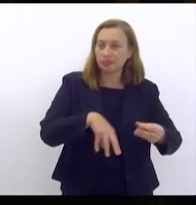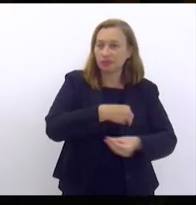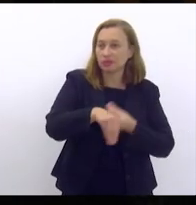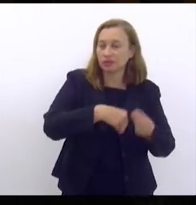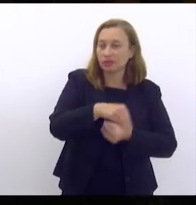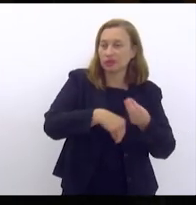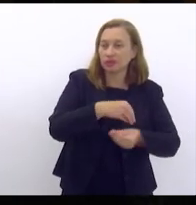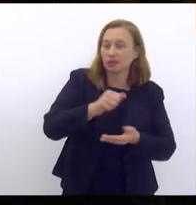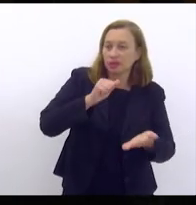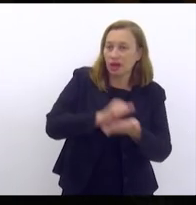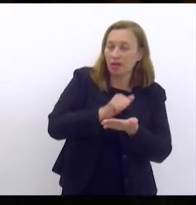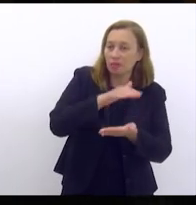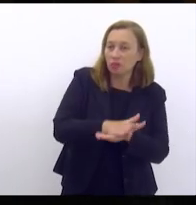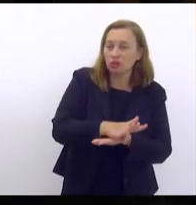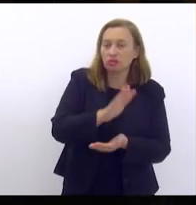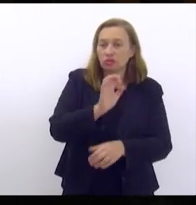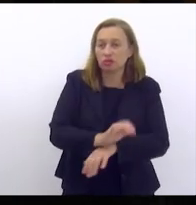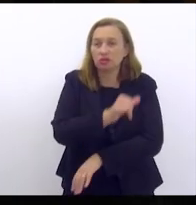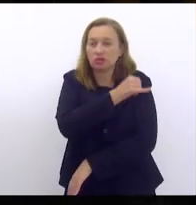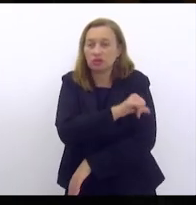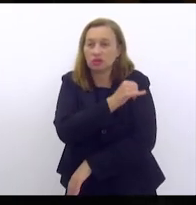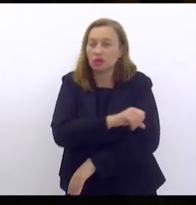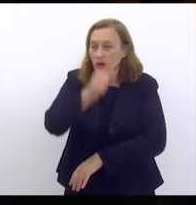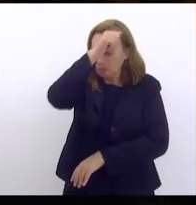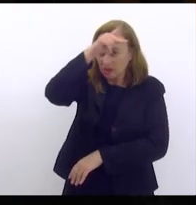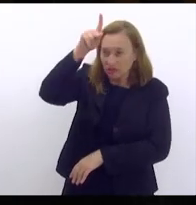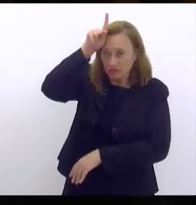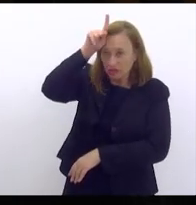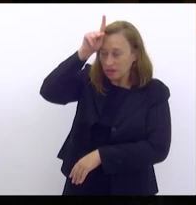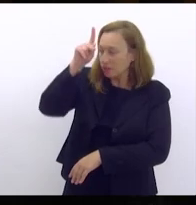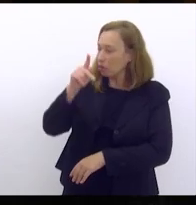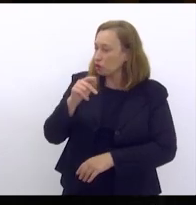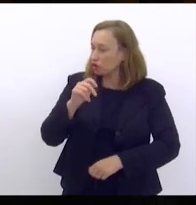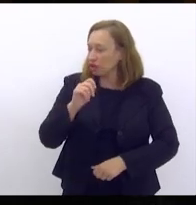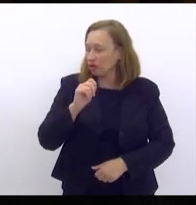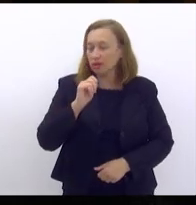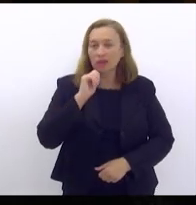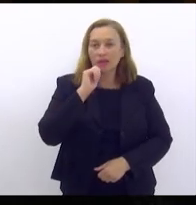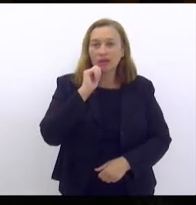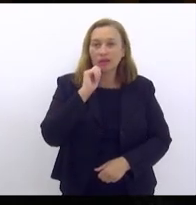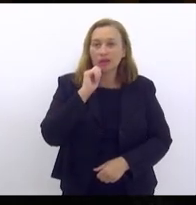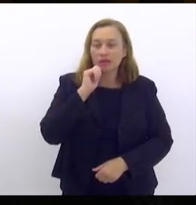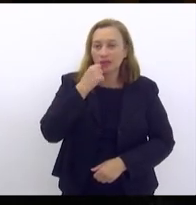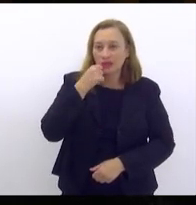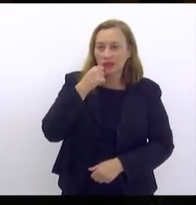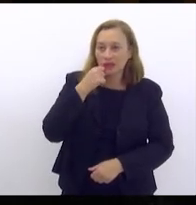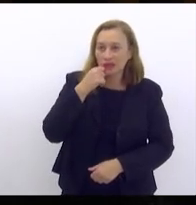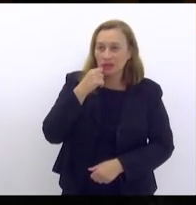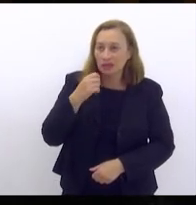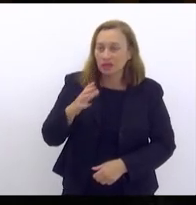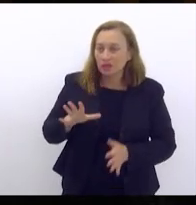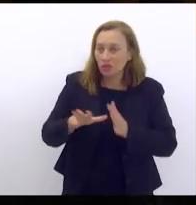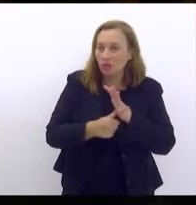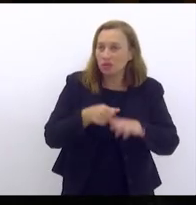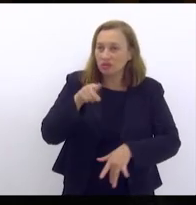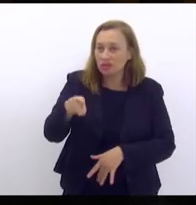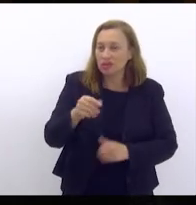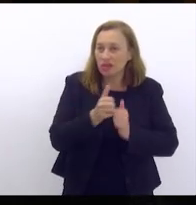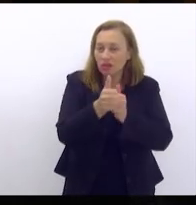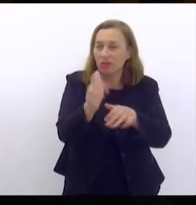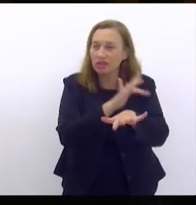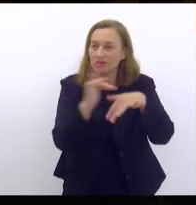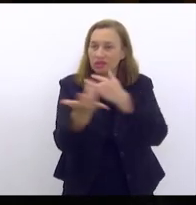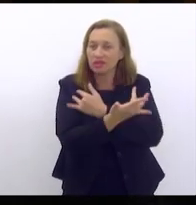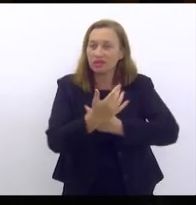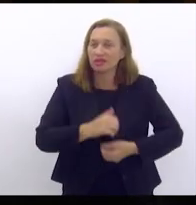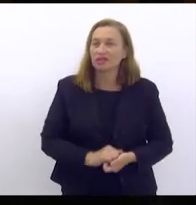O prefeito Eduardo Paes está botando a mão no seu bolso. Aguarde e acompanhe as nossas redes sociais. Muito obrigado,